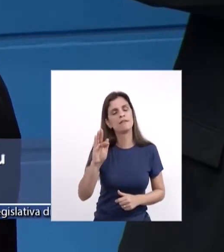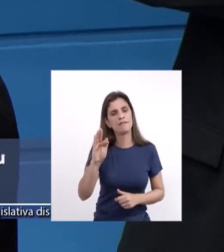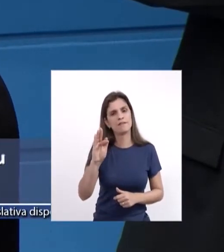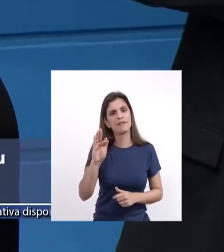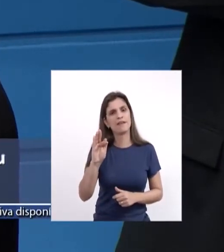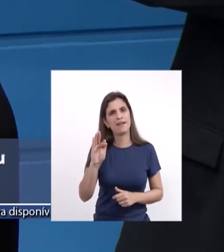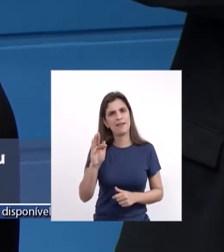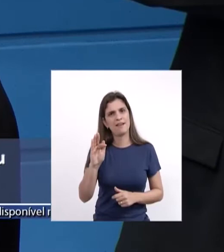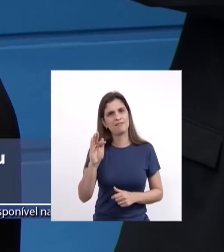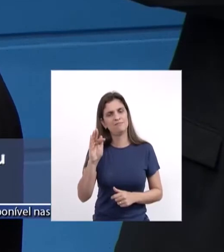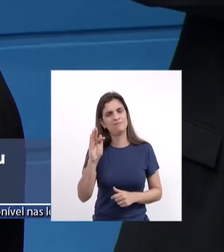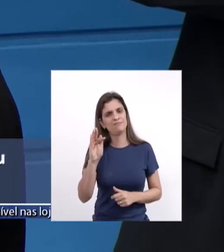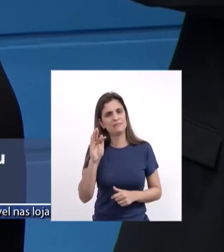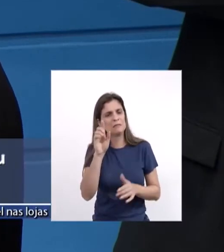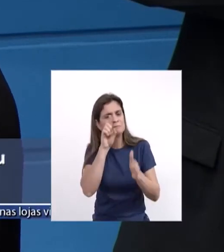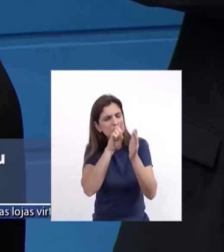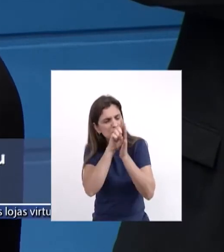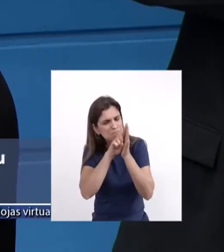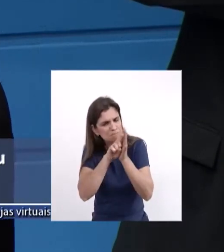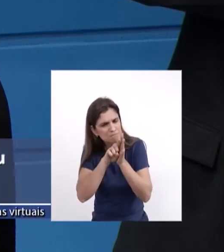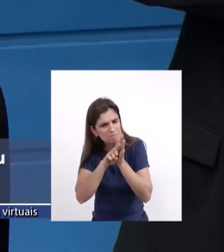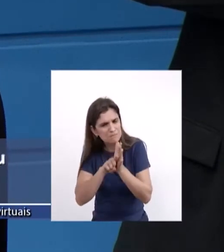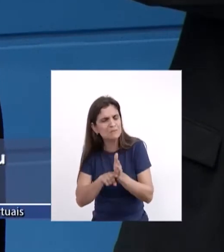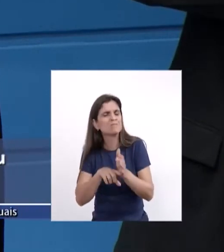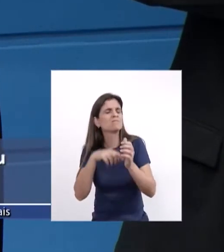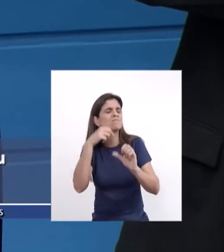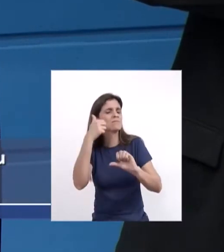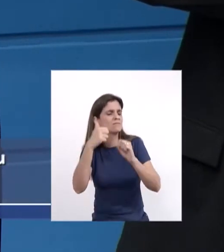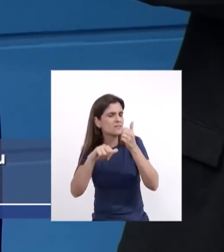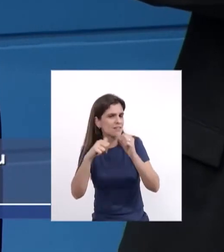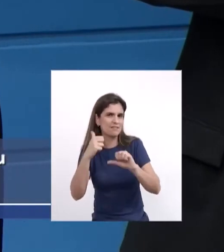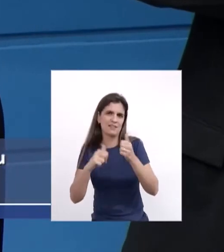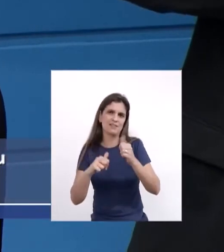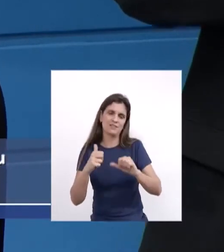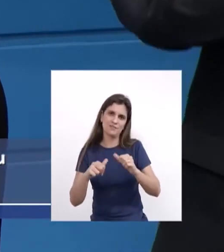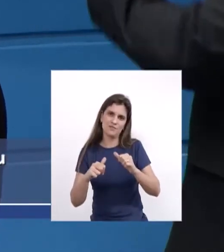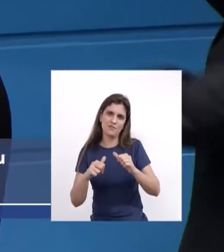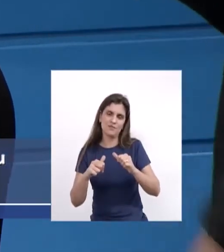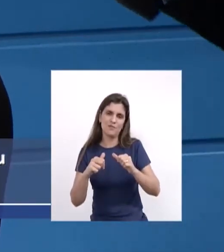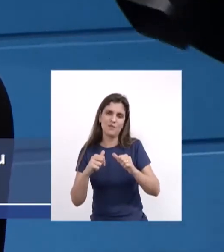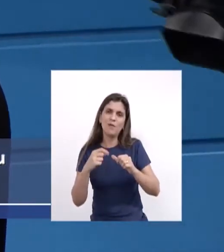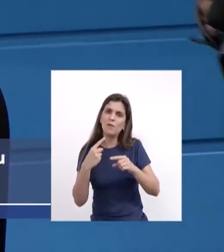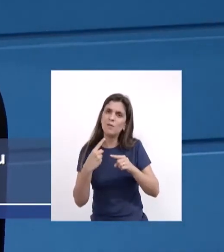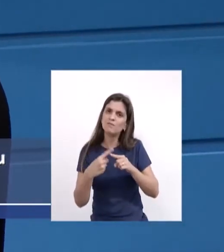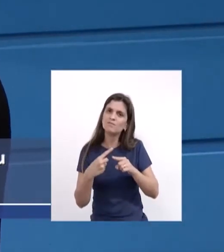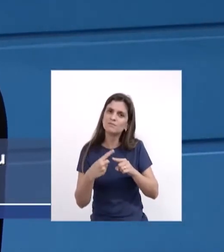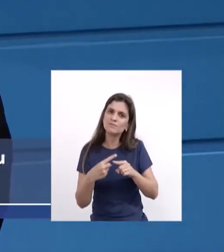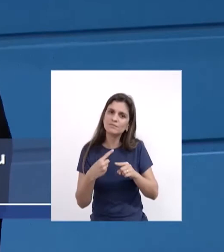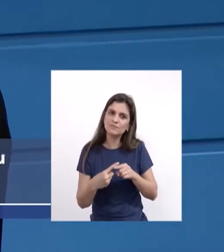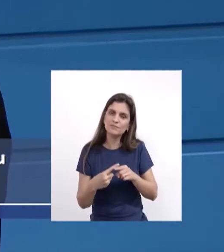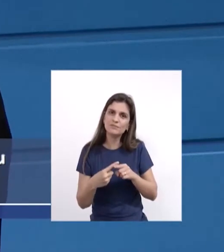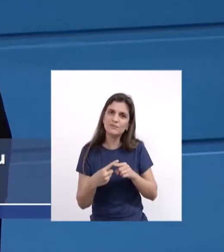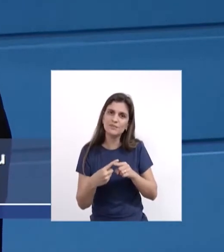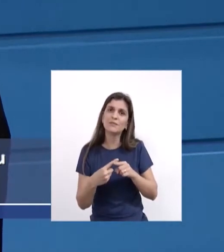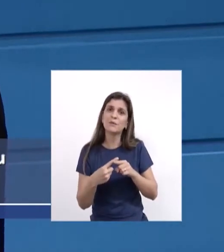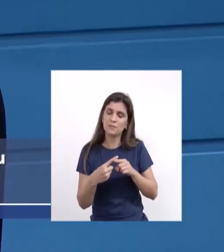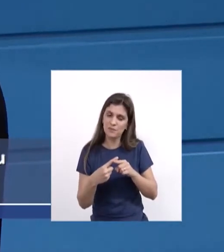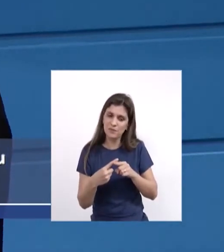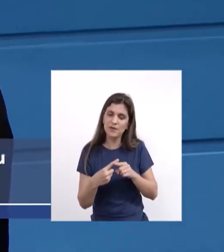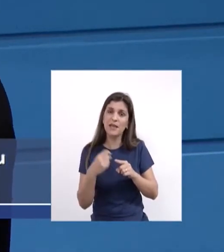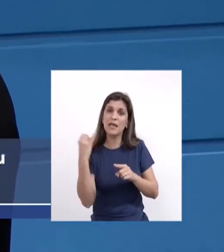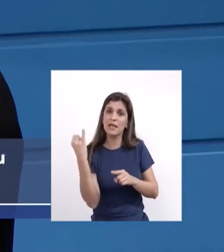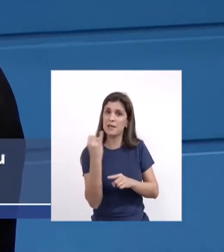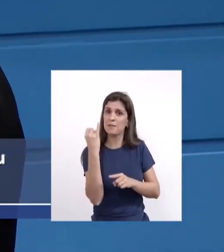dessa, de conhecer de fato, a fundo, o porquê de ter que diminuir?